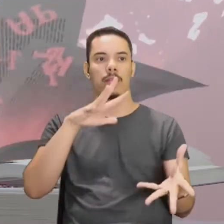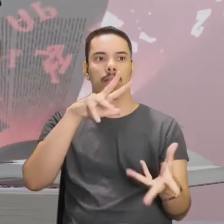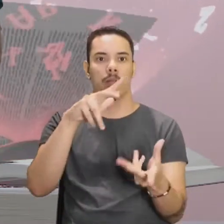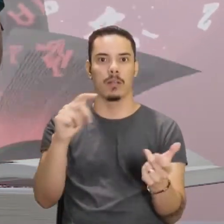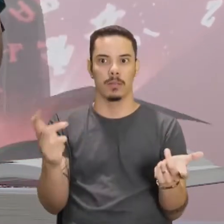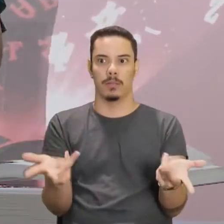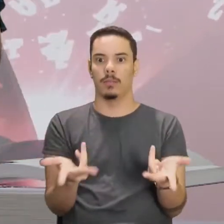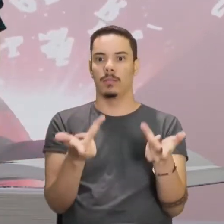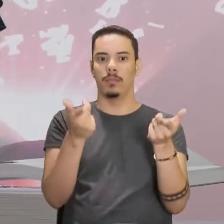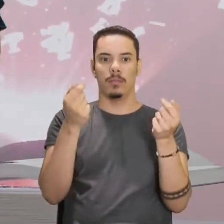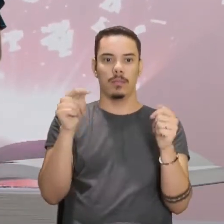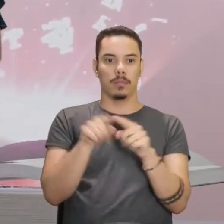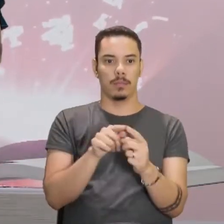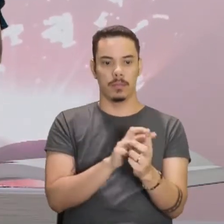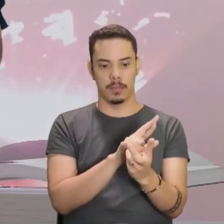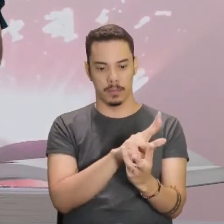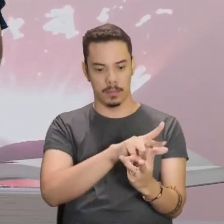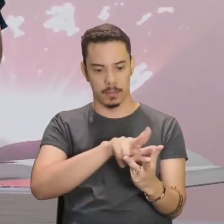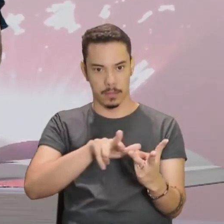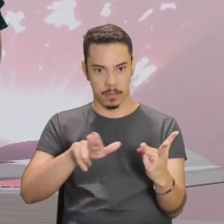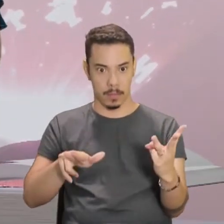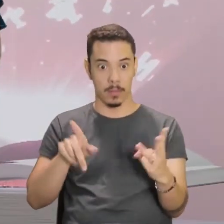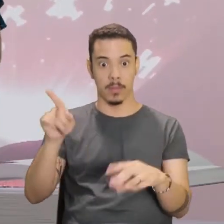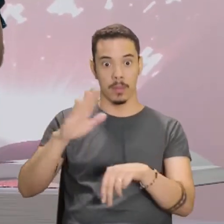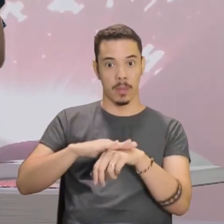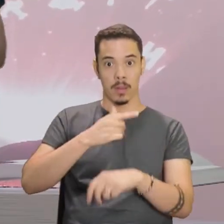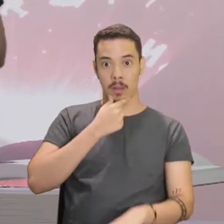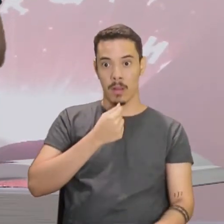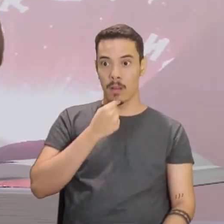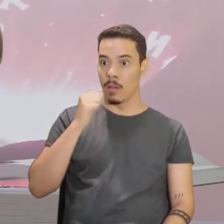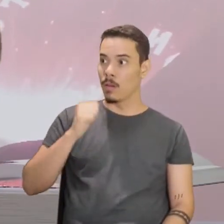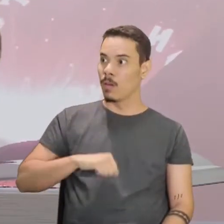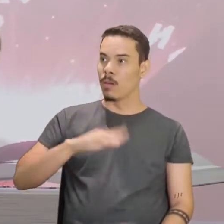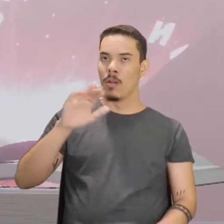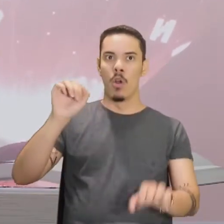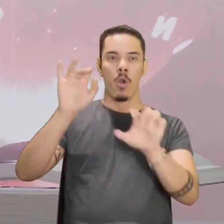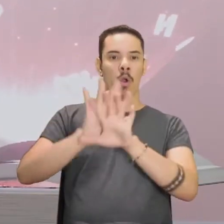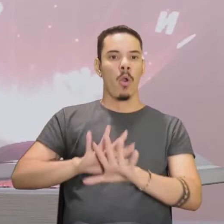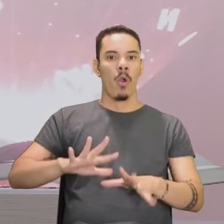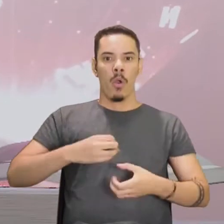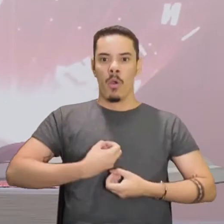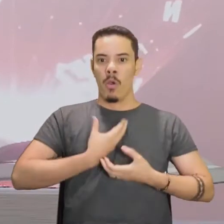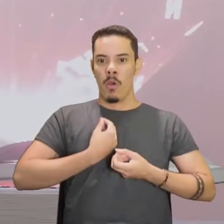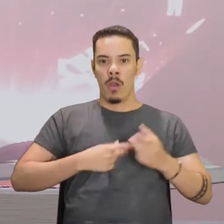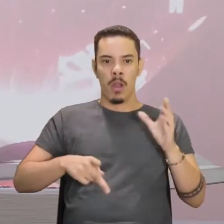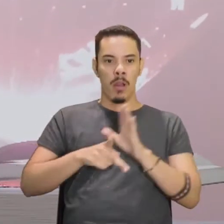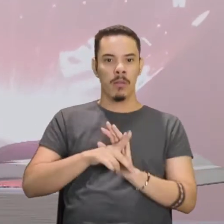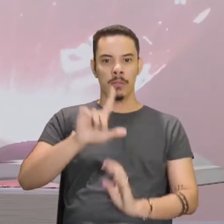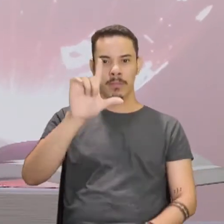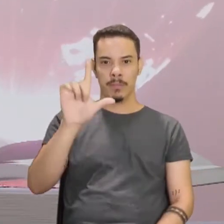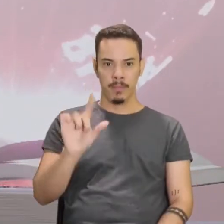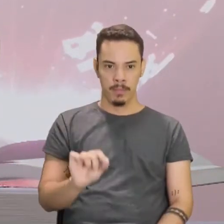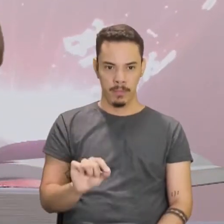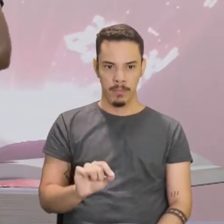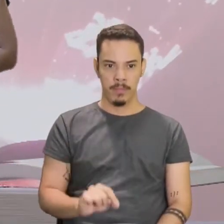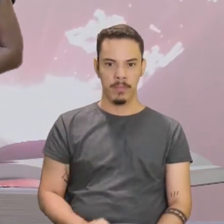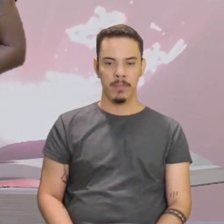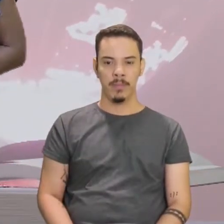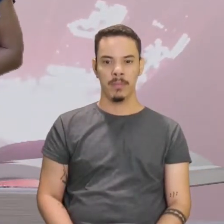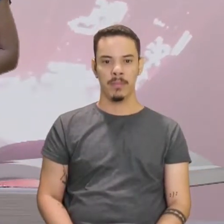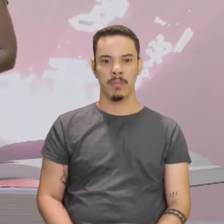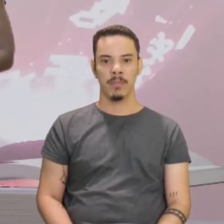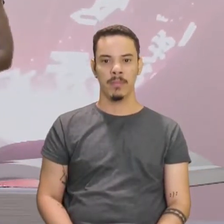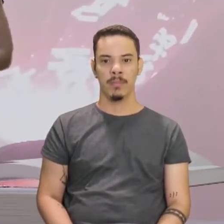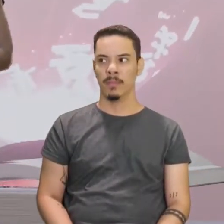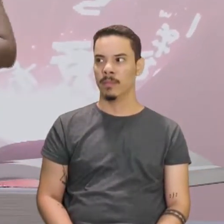Dante, o Purgatório de Dante. Então, e Dante foi um dos mais enigmáticos poetas italianos. Olha, viu só?